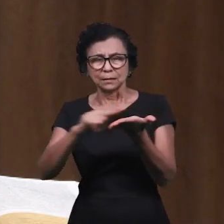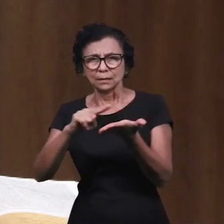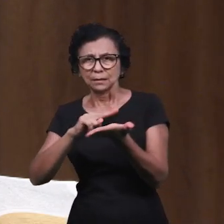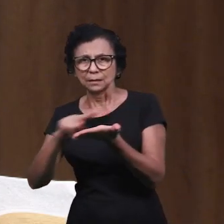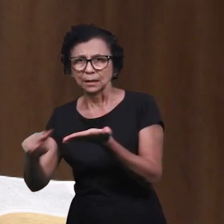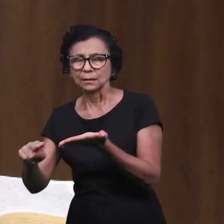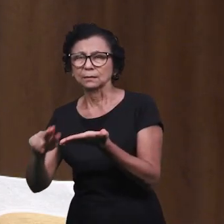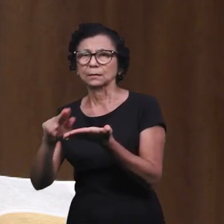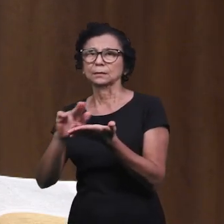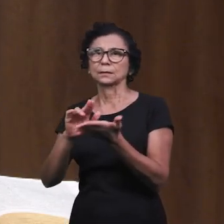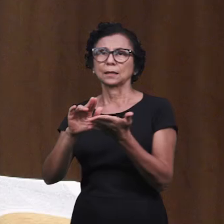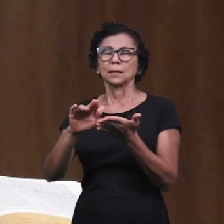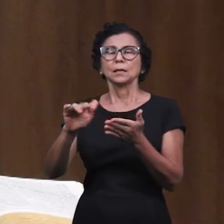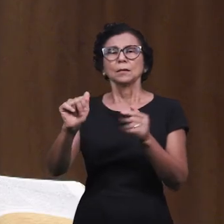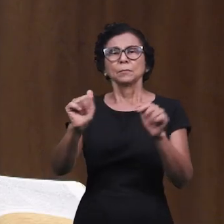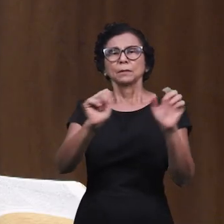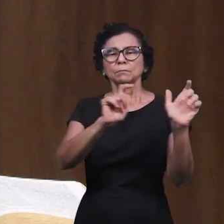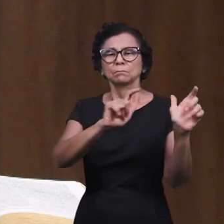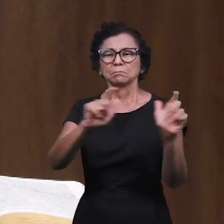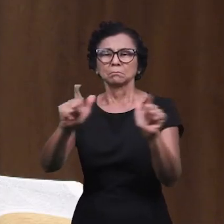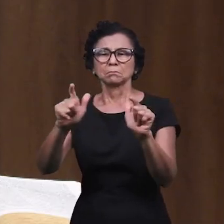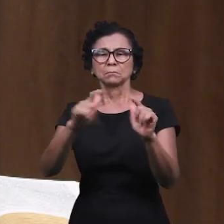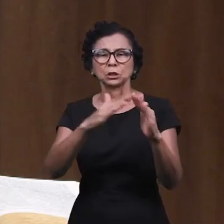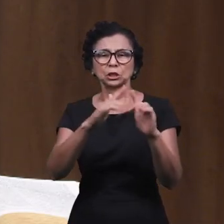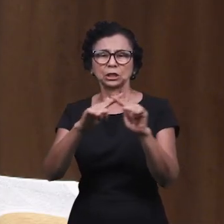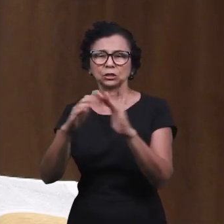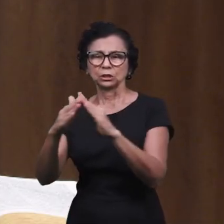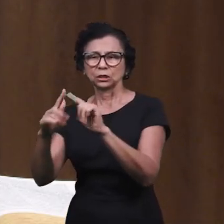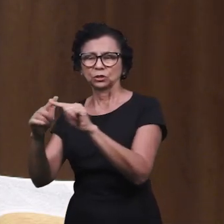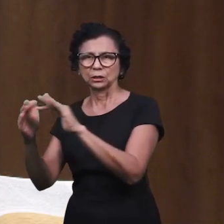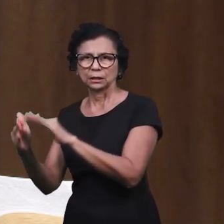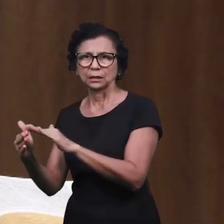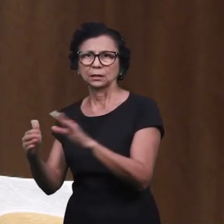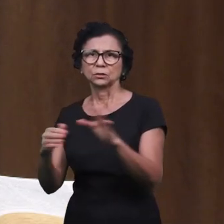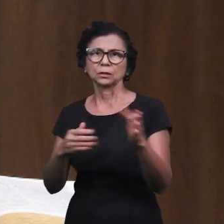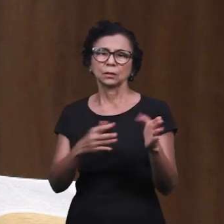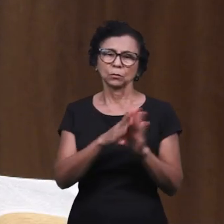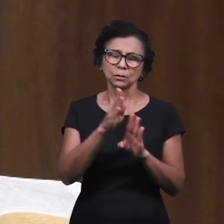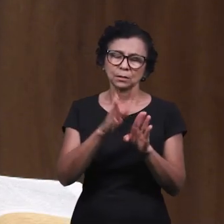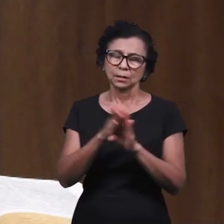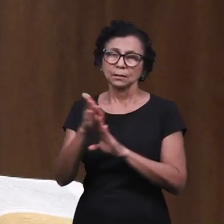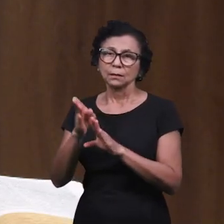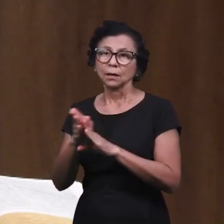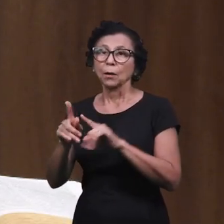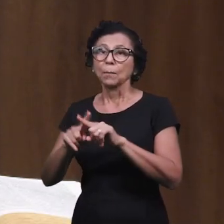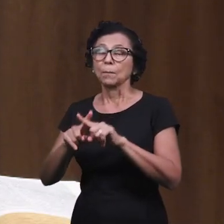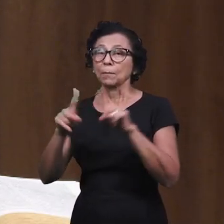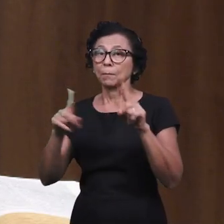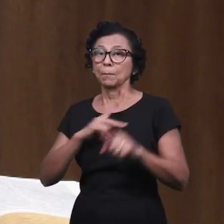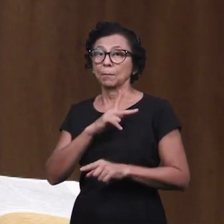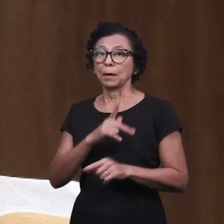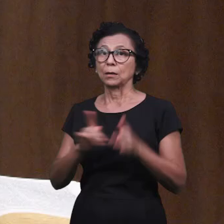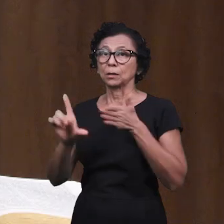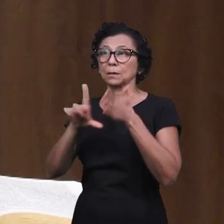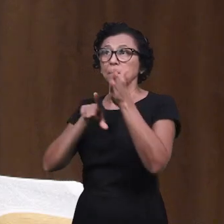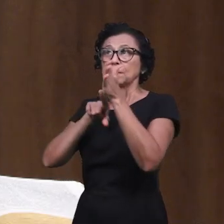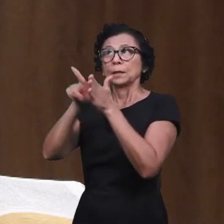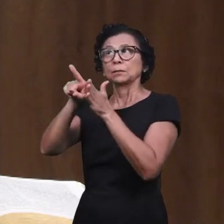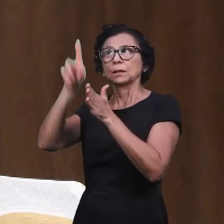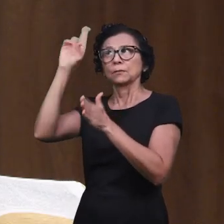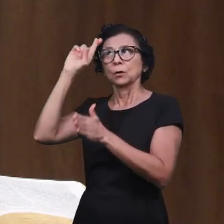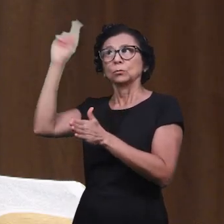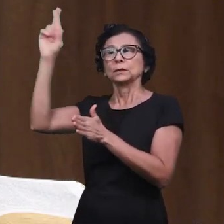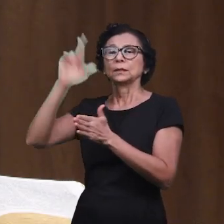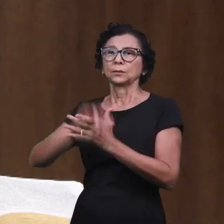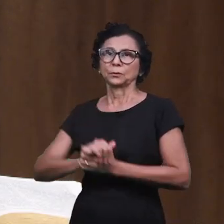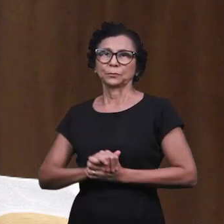na dependência do Senhor. Porque esse corpo, que é a igreja, tem um cabeça, e o cabeça é o Senhor Jesus.